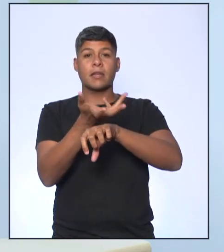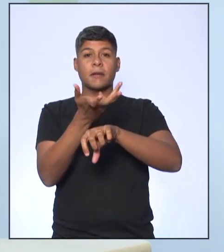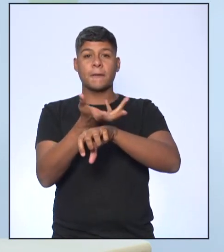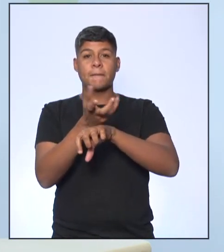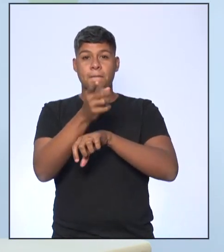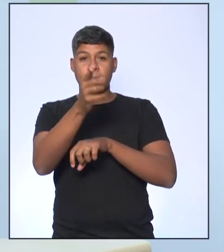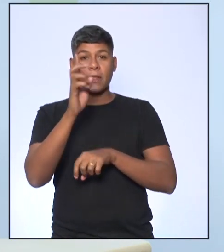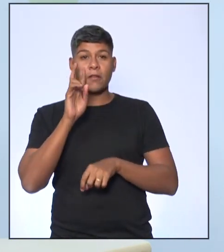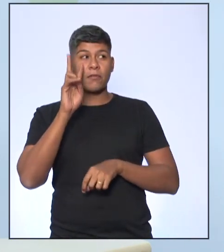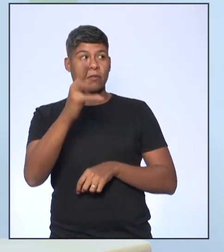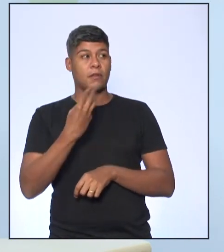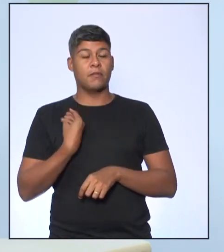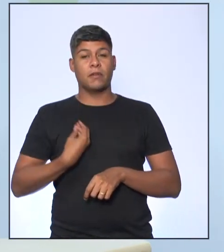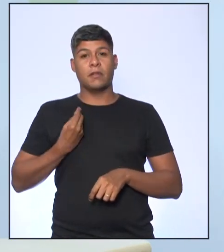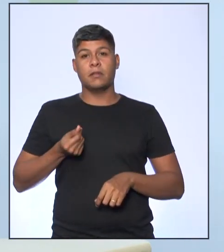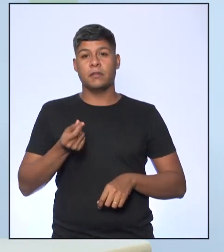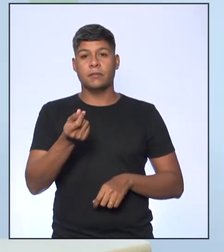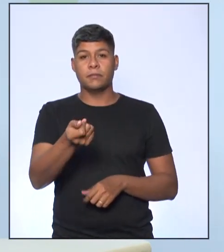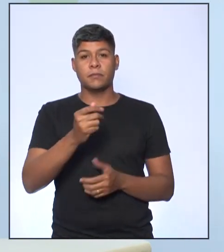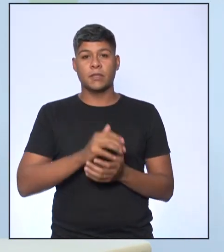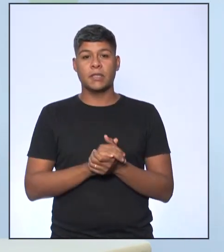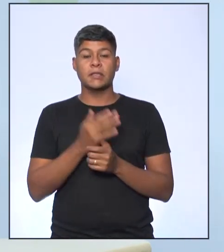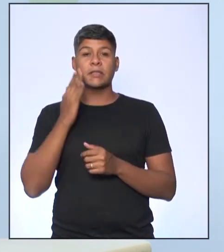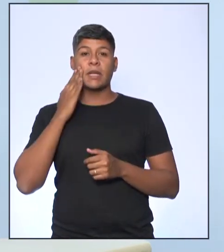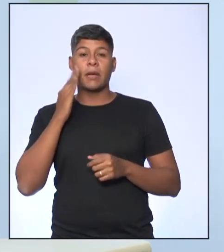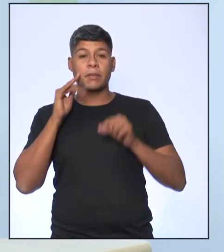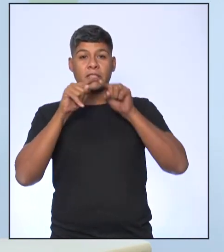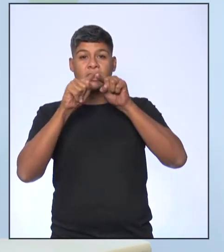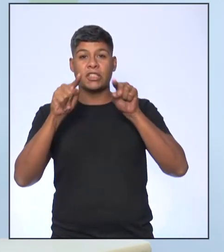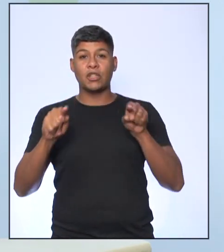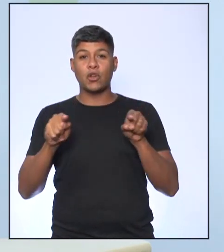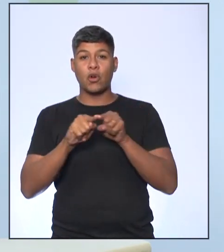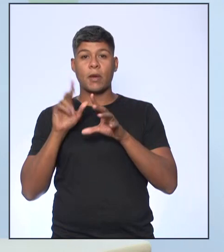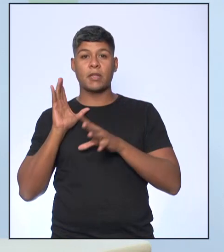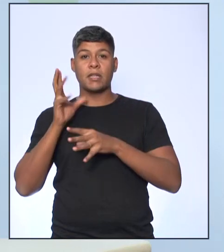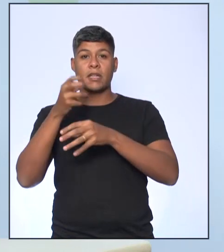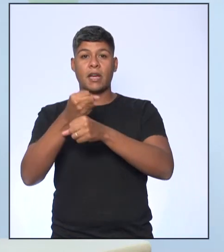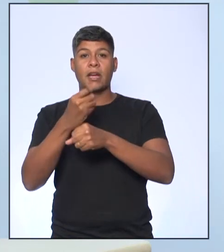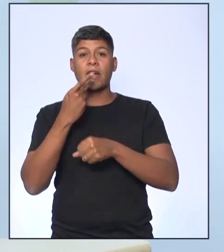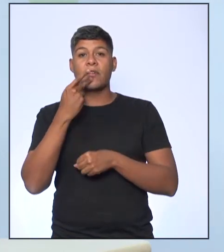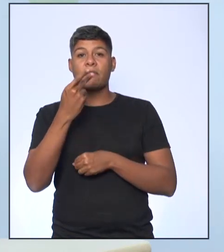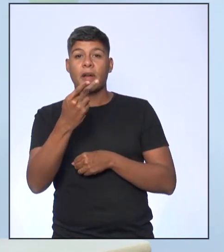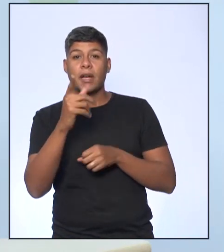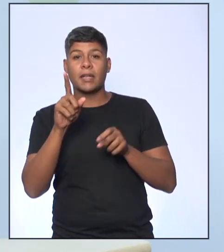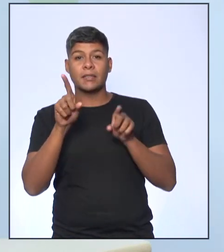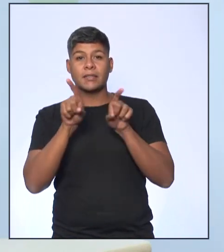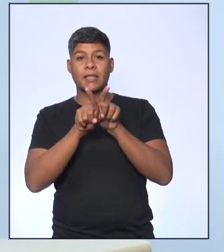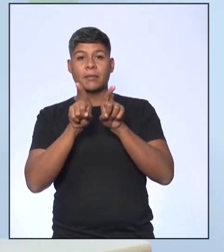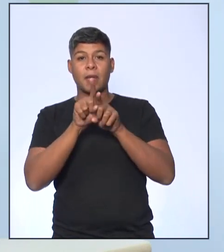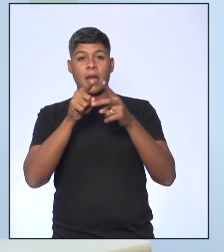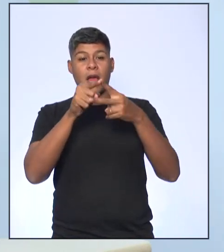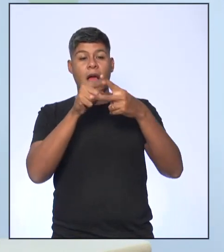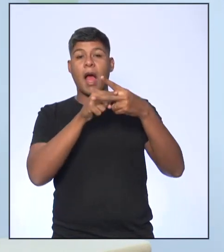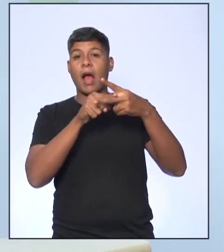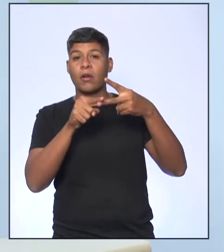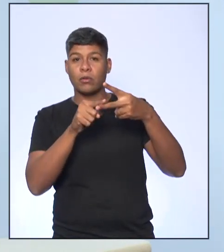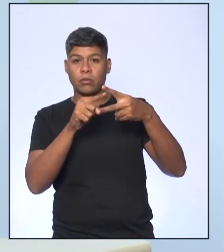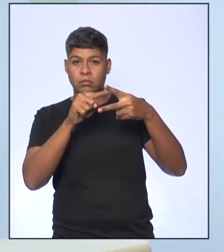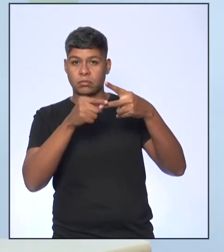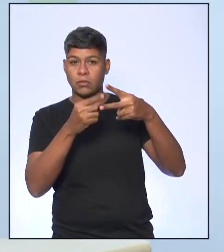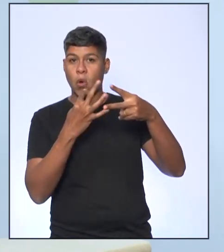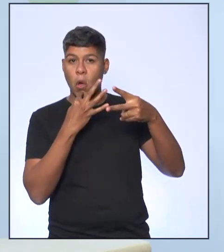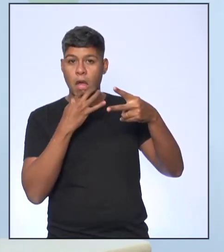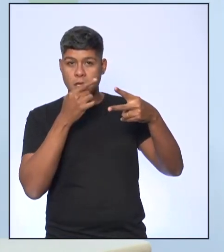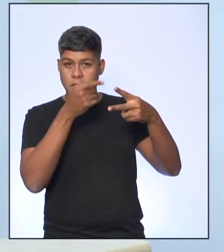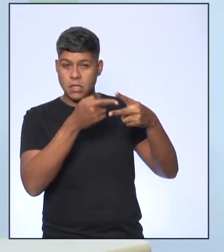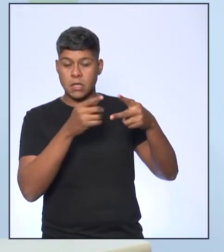vocês vão ver ao longo da vida, né? Essa parte de trigonometria, nós vamos falar sobre um ângulo. Todo mundo conhece um ângulo,